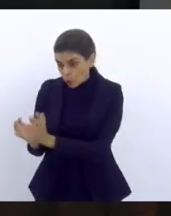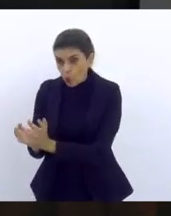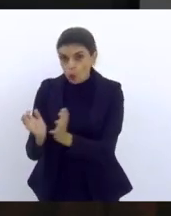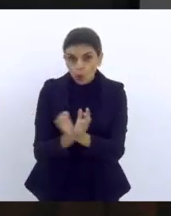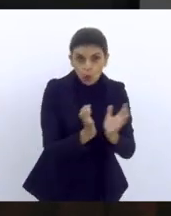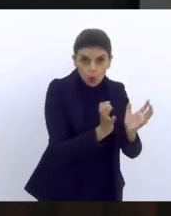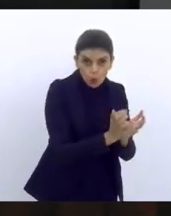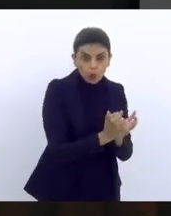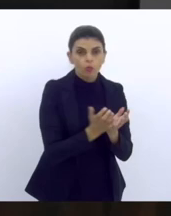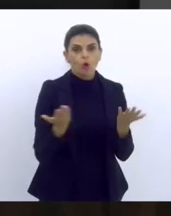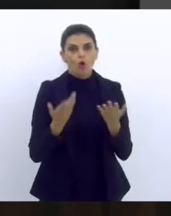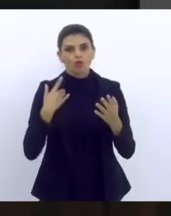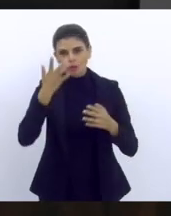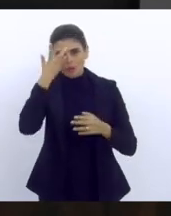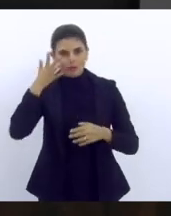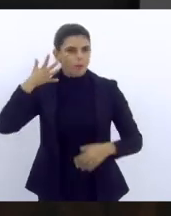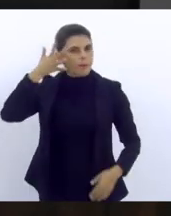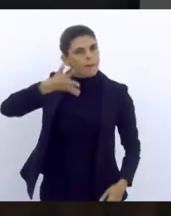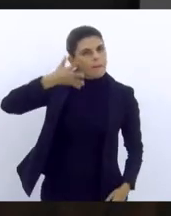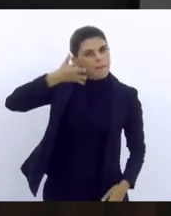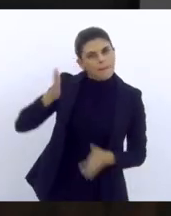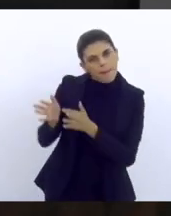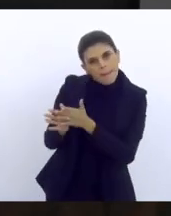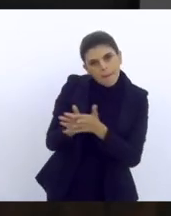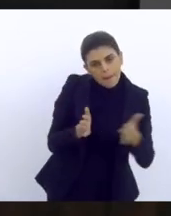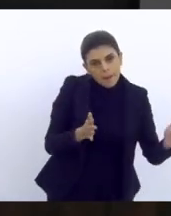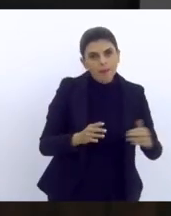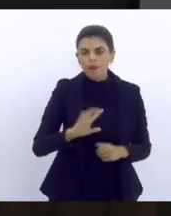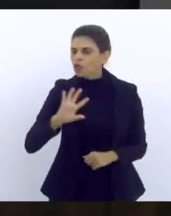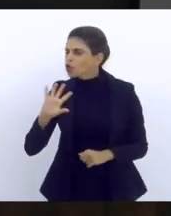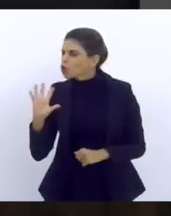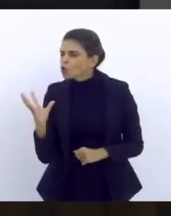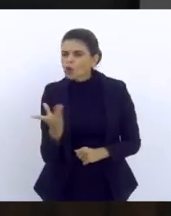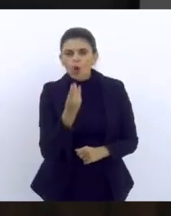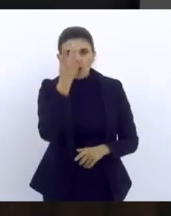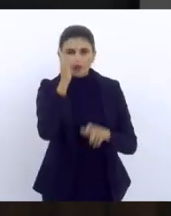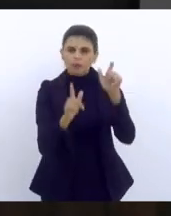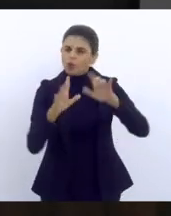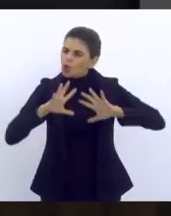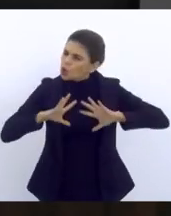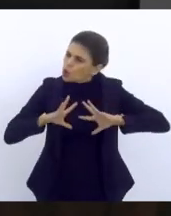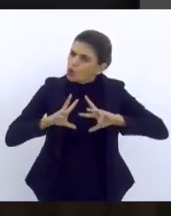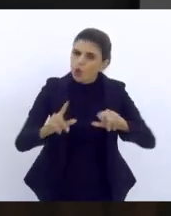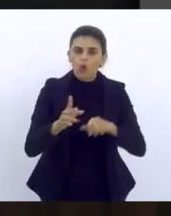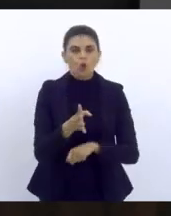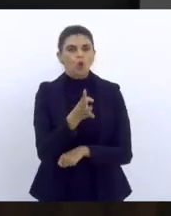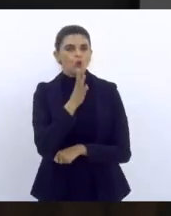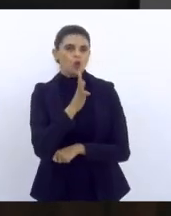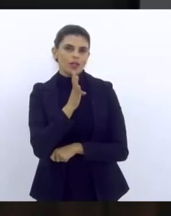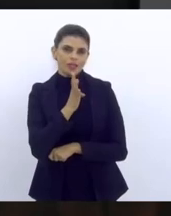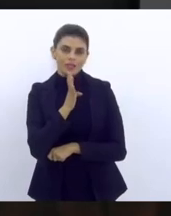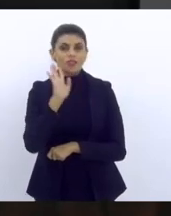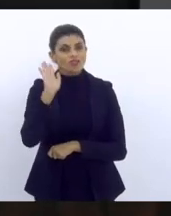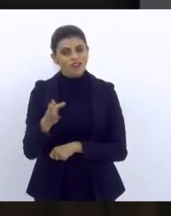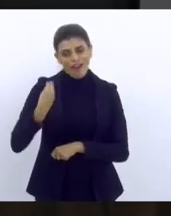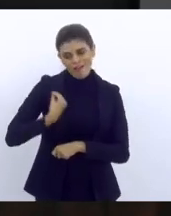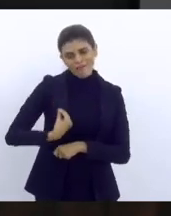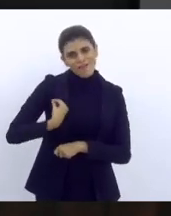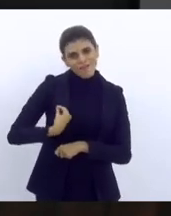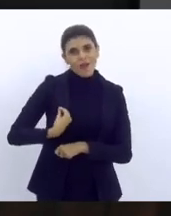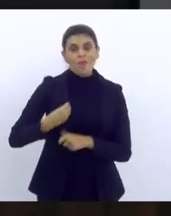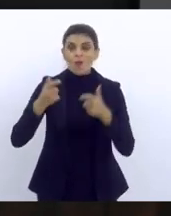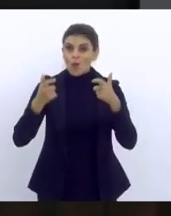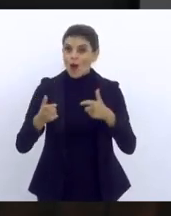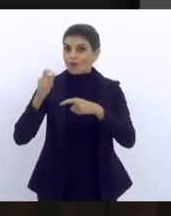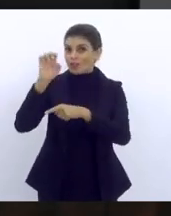fazem presente nessa mesa hoje, é fazer com que todos conheçam que, por mais que vivemos num